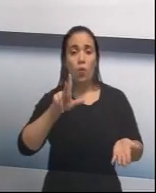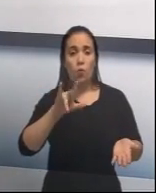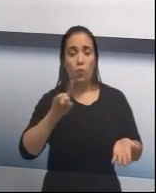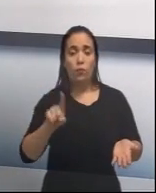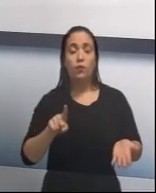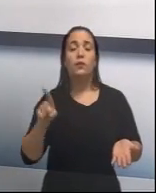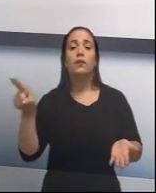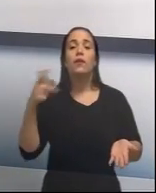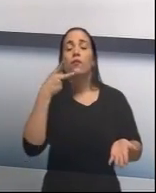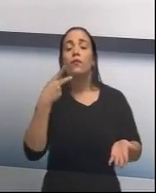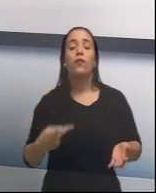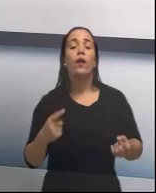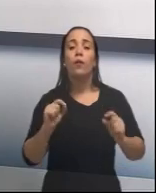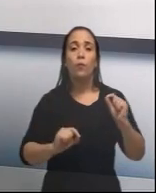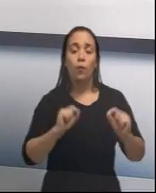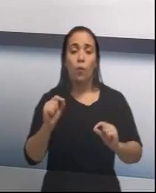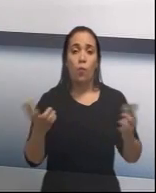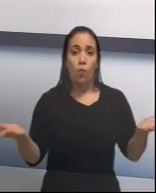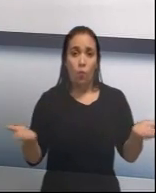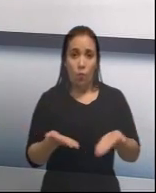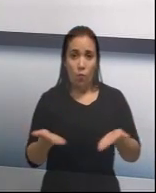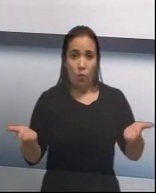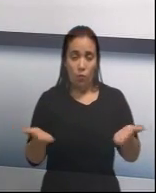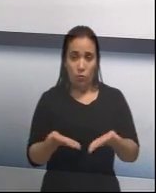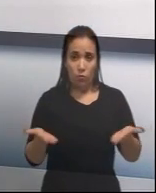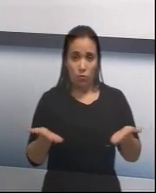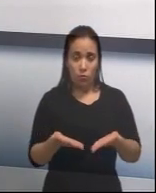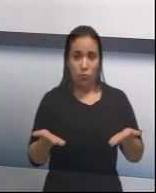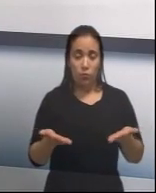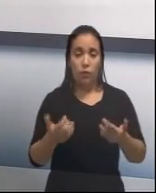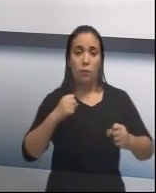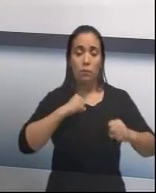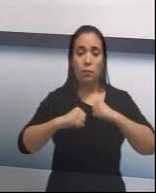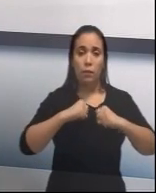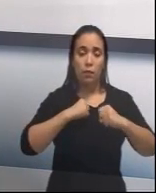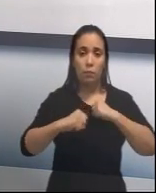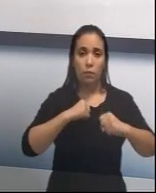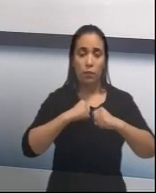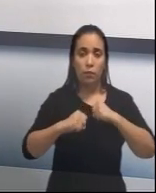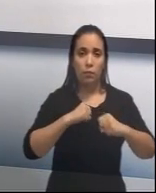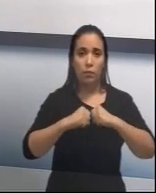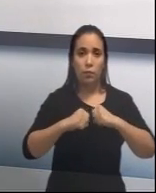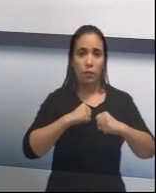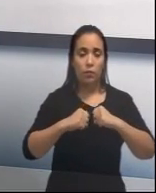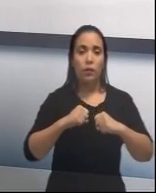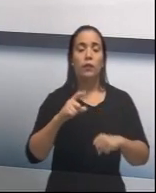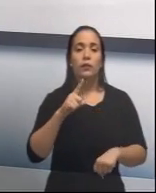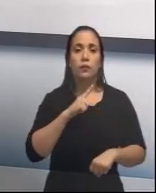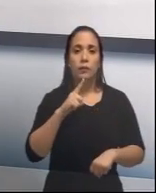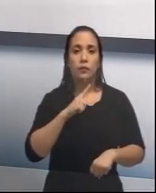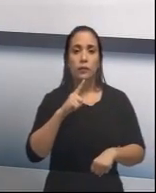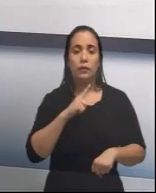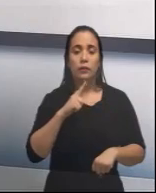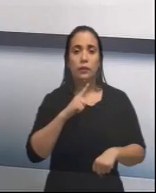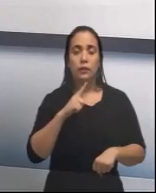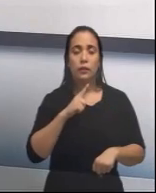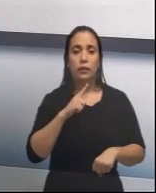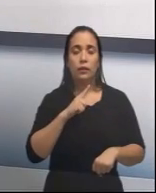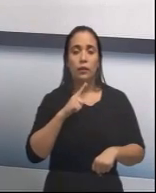colocar? O Luiz está querendo colocar que hoje o debate é feito com as vísceras, com o